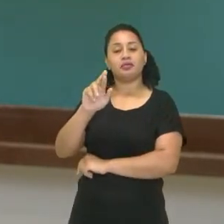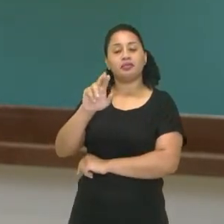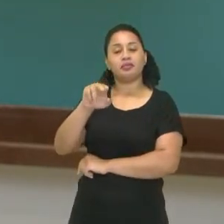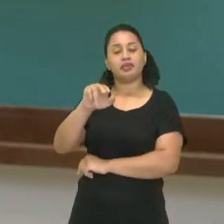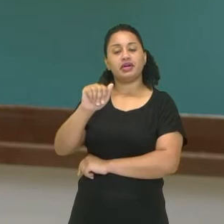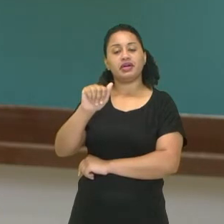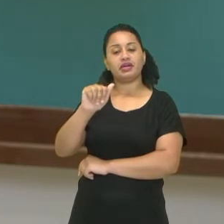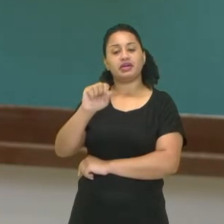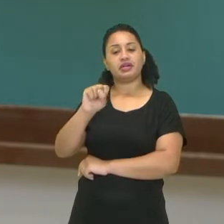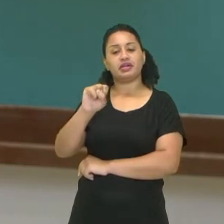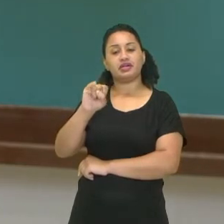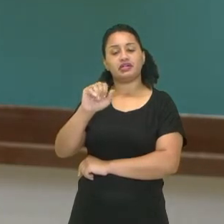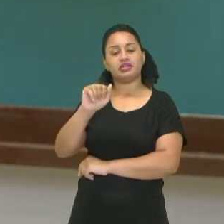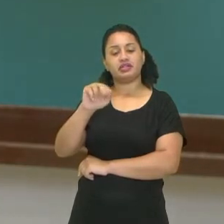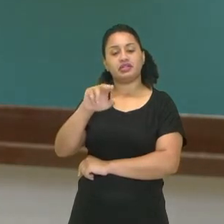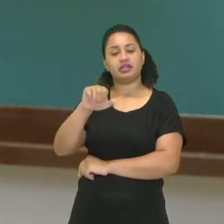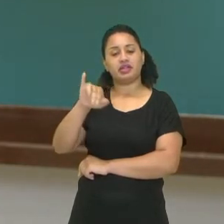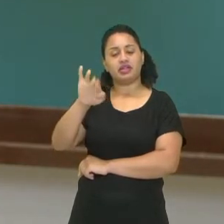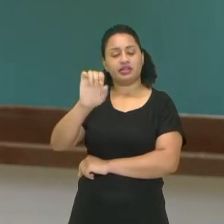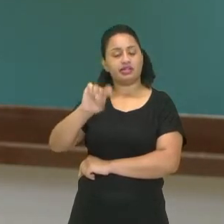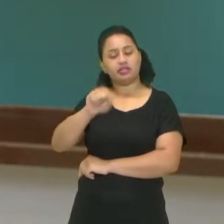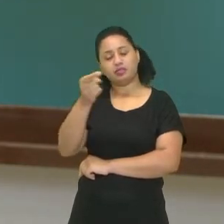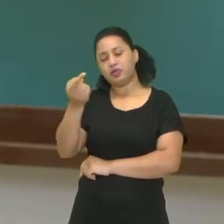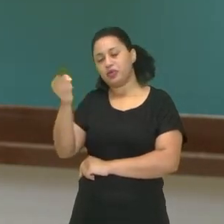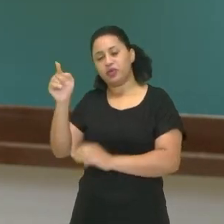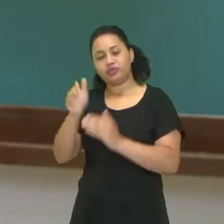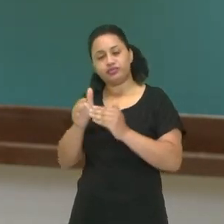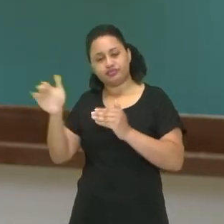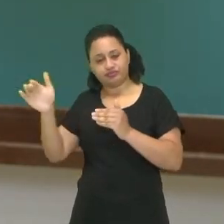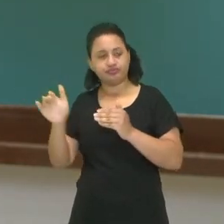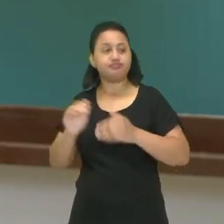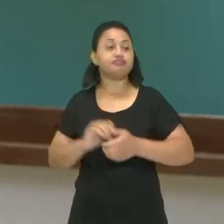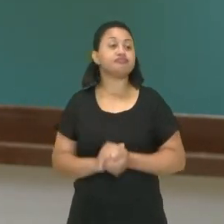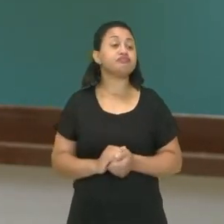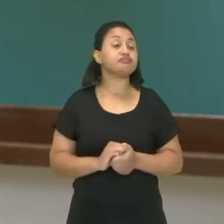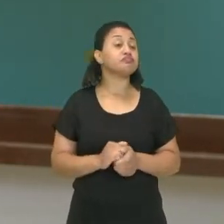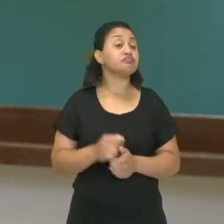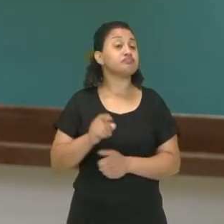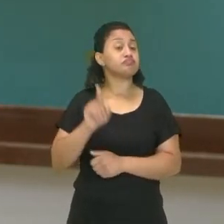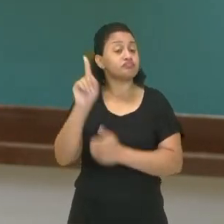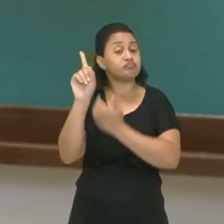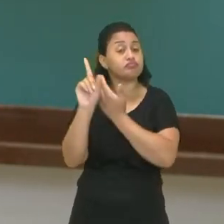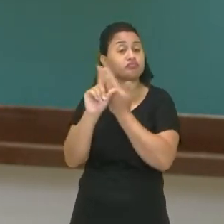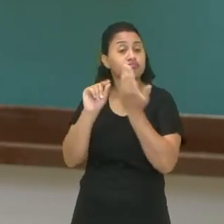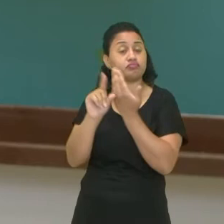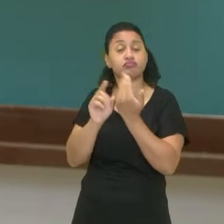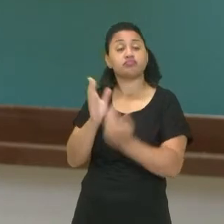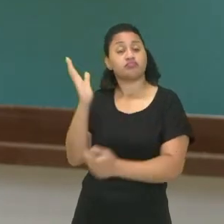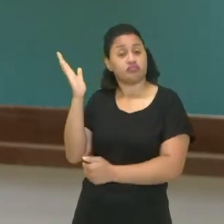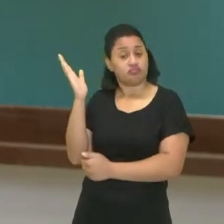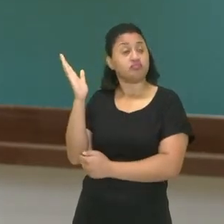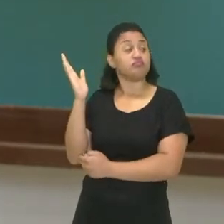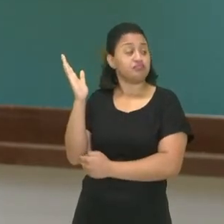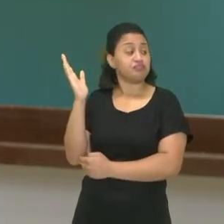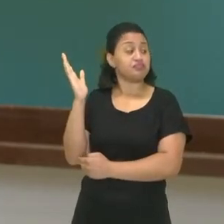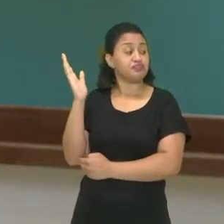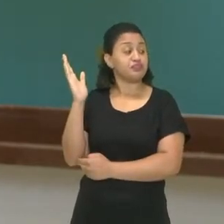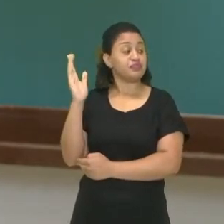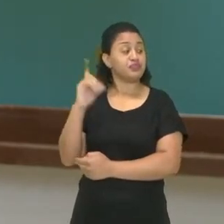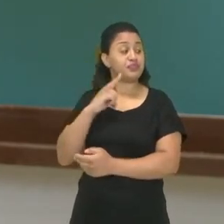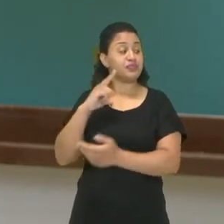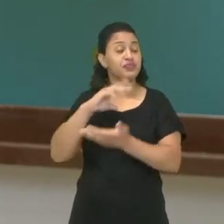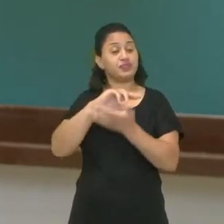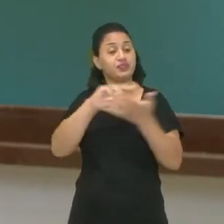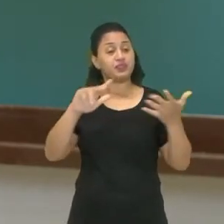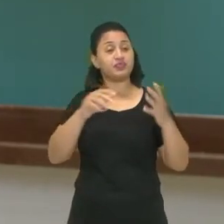depois seguimos com o simbolismo e modernismo. A Francisca Júlia, ela tem várias características